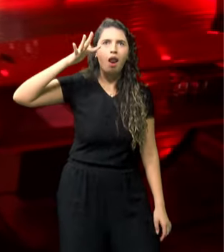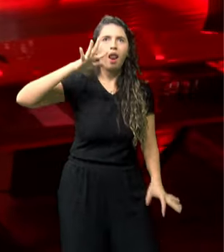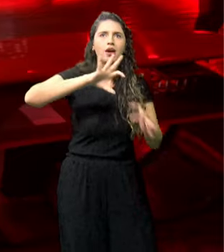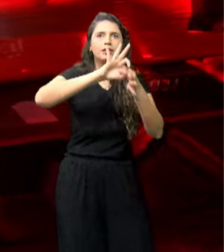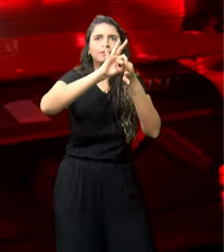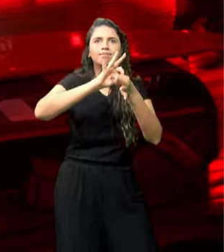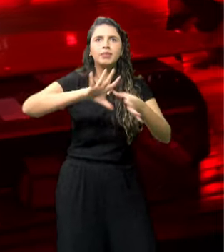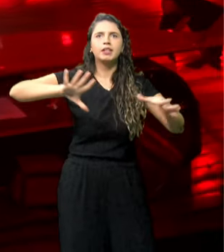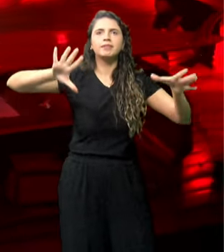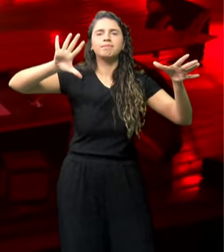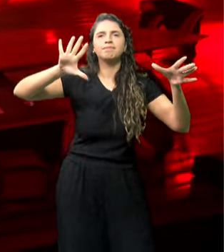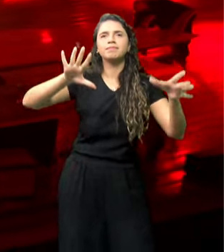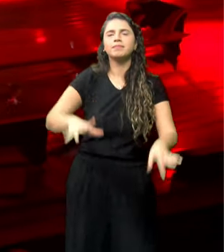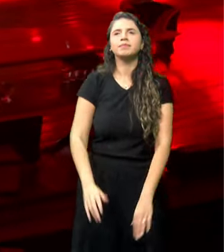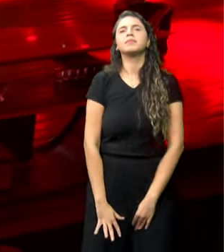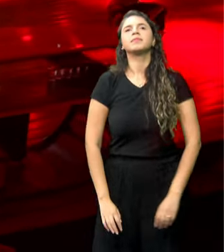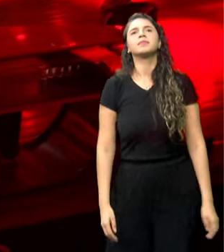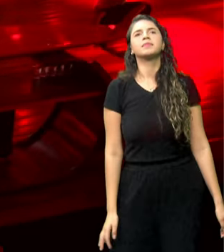sobrenatural.